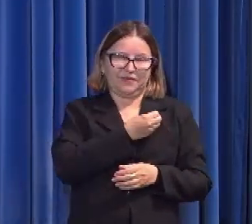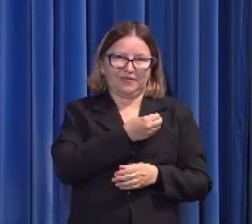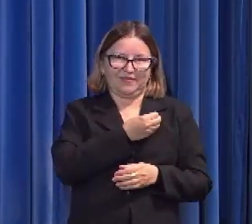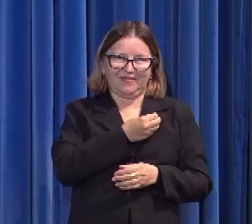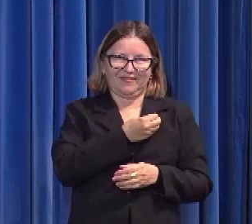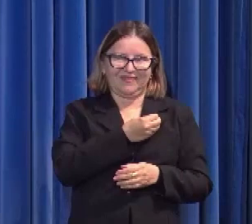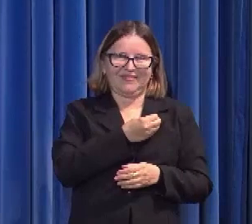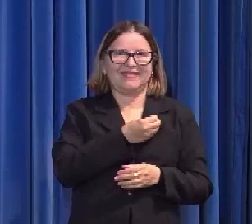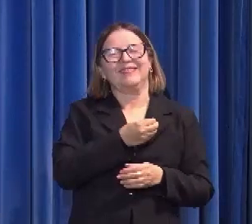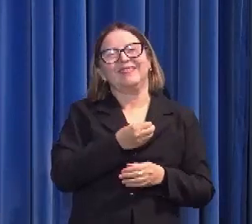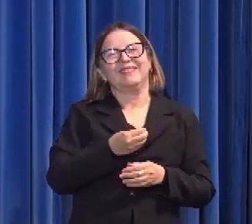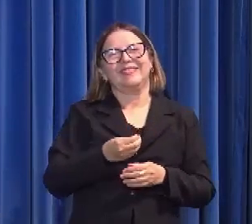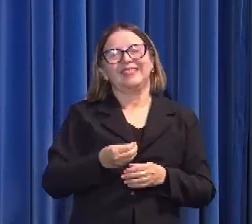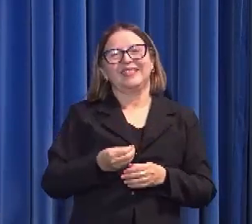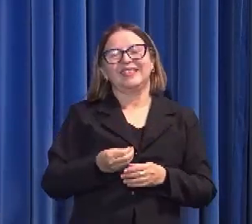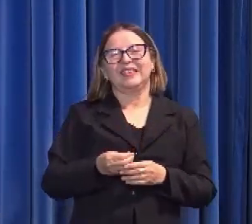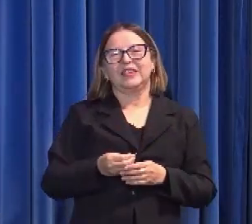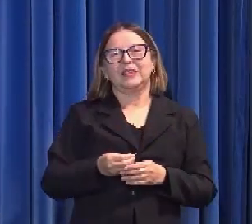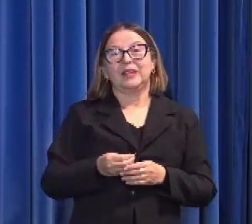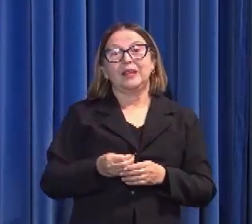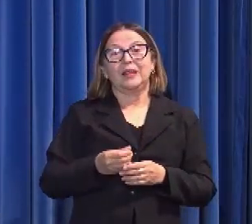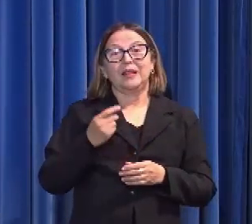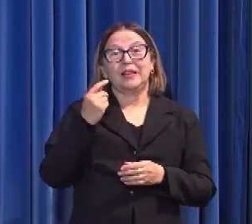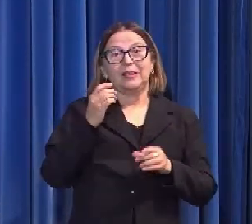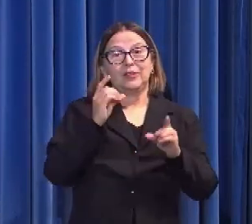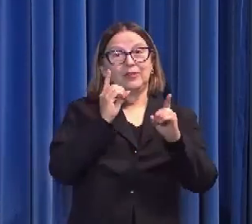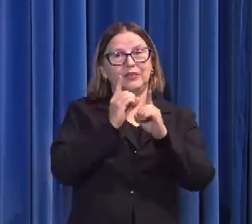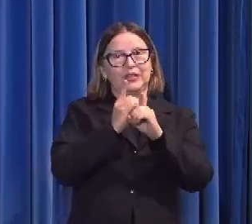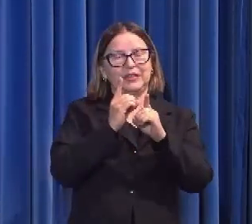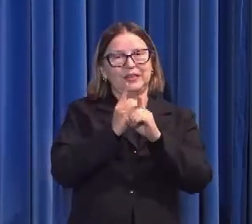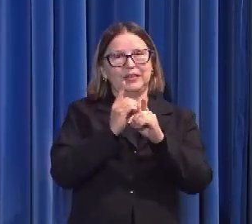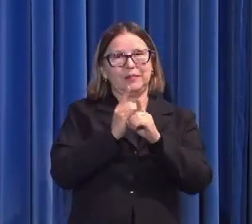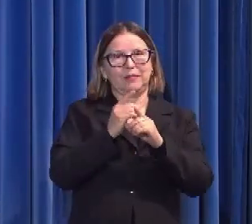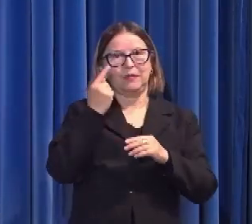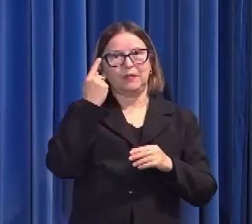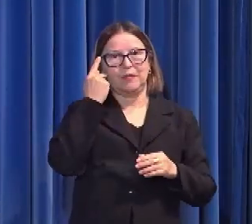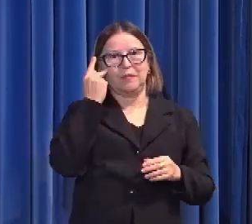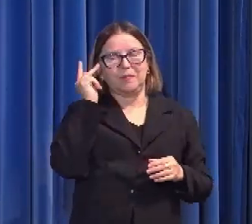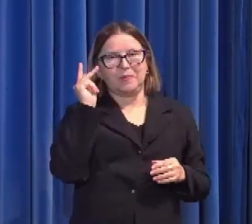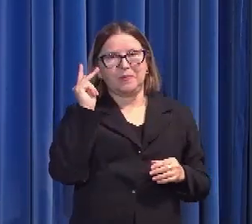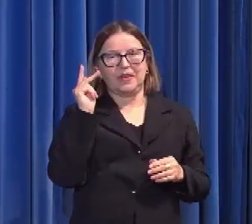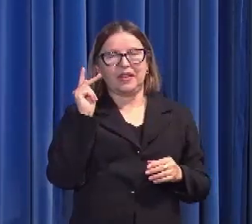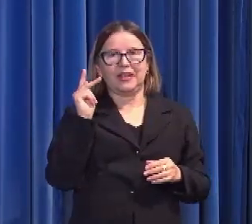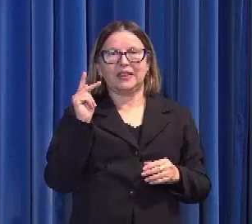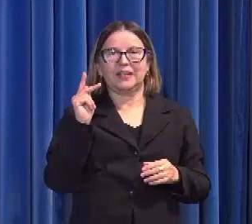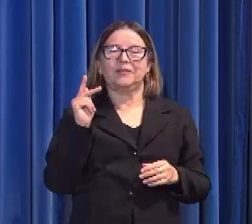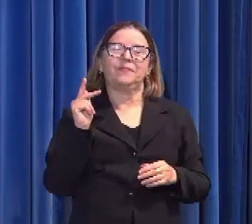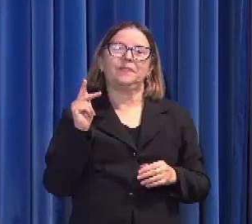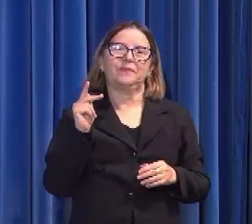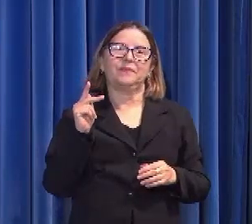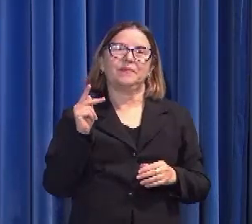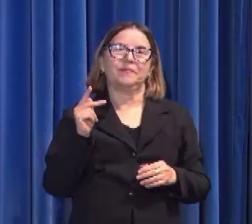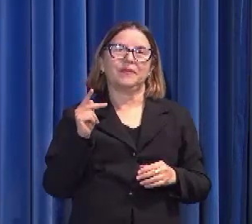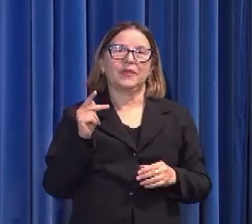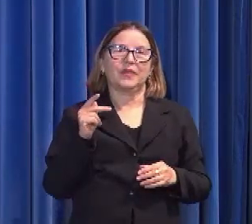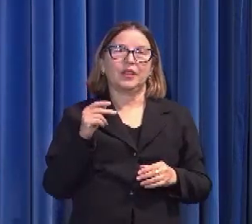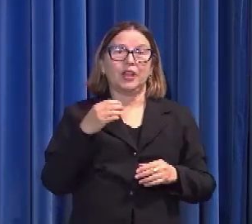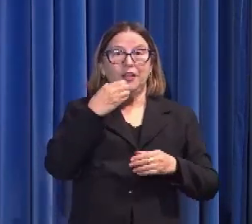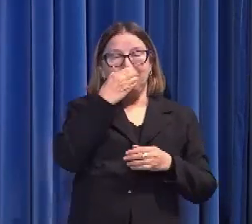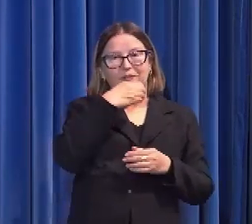discípulos para que eles possam dar muitos frutos Só existe